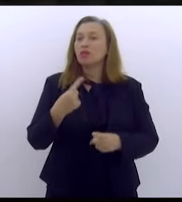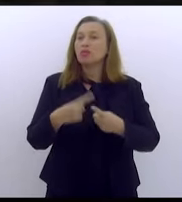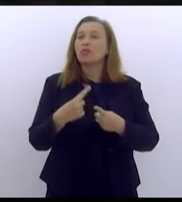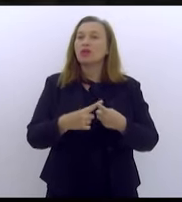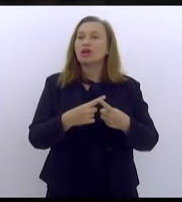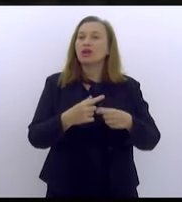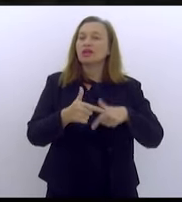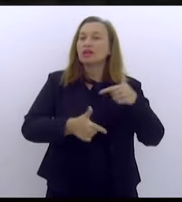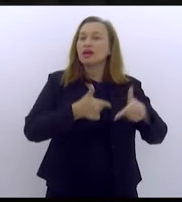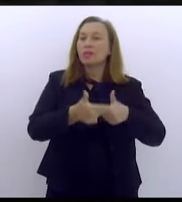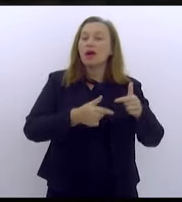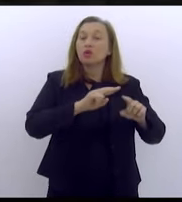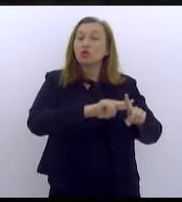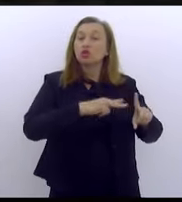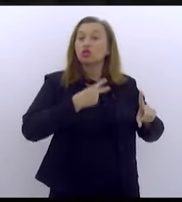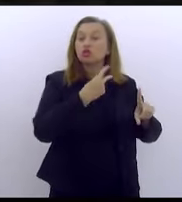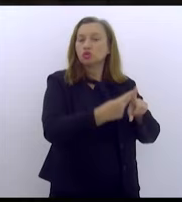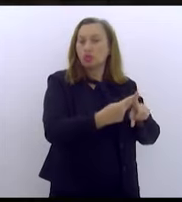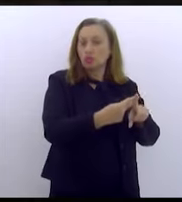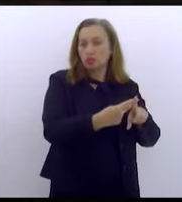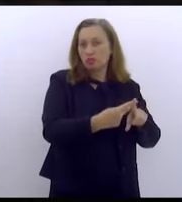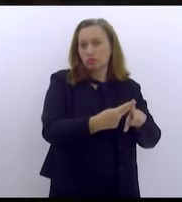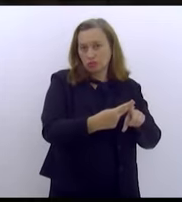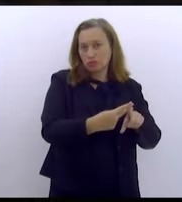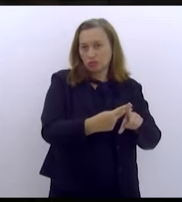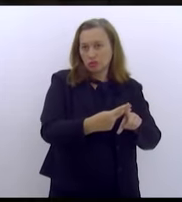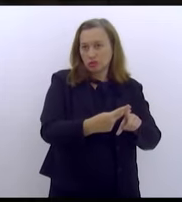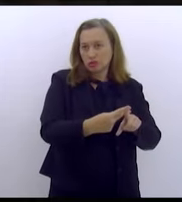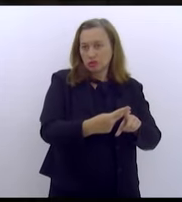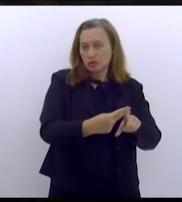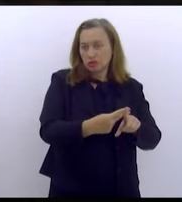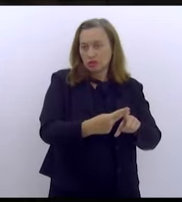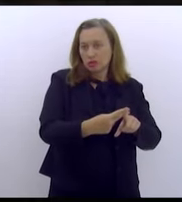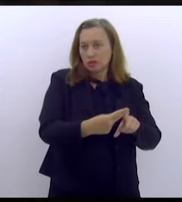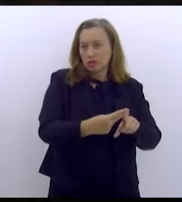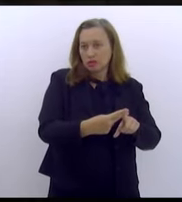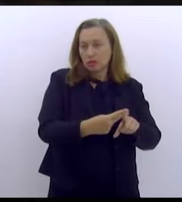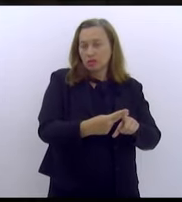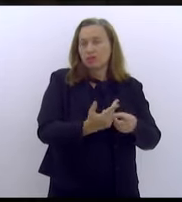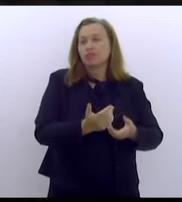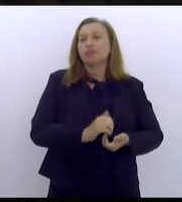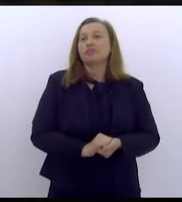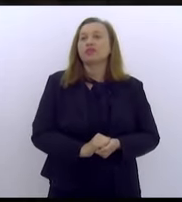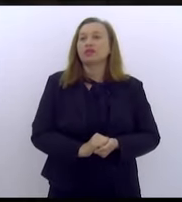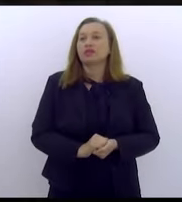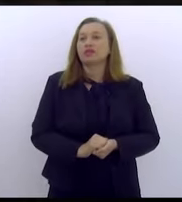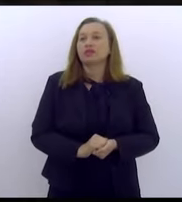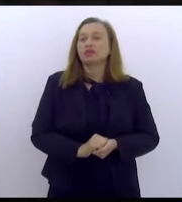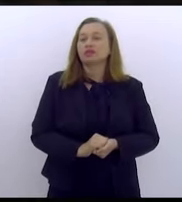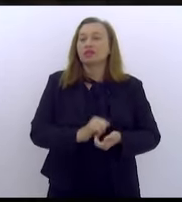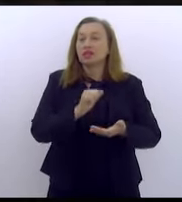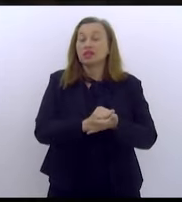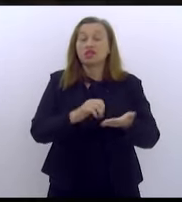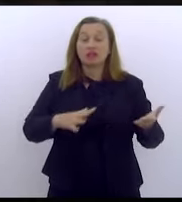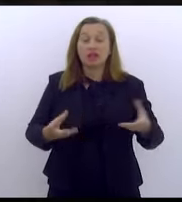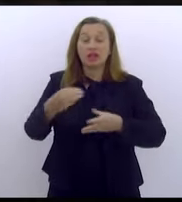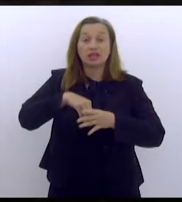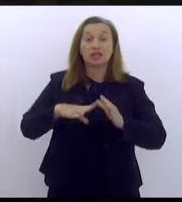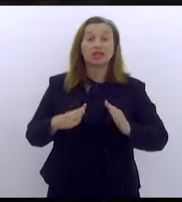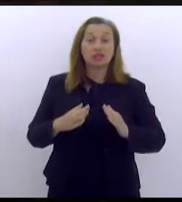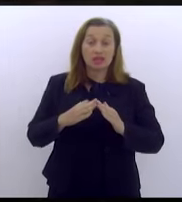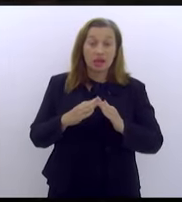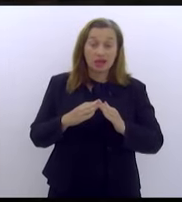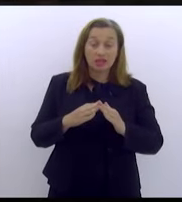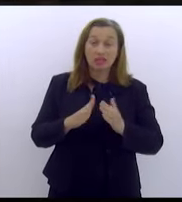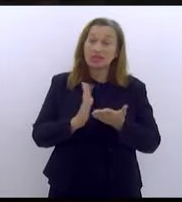desdobram em múltiplas mulheres para darem conta das tarefas domésticas